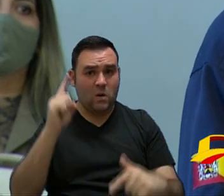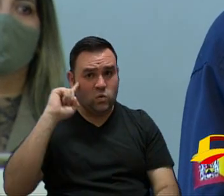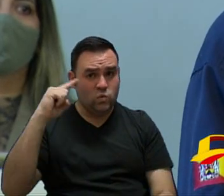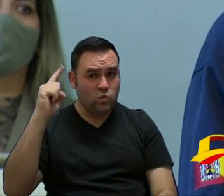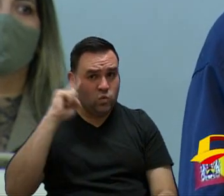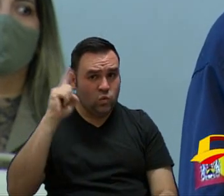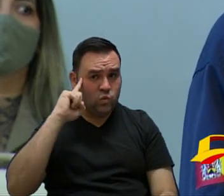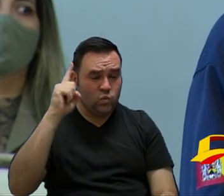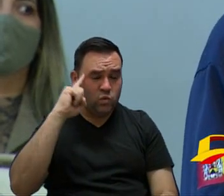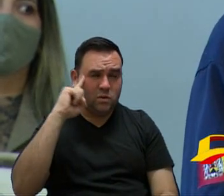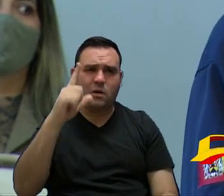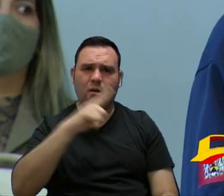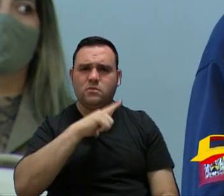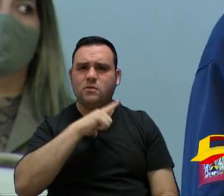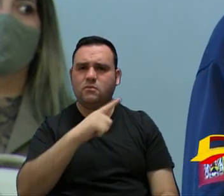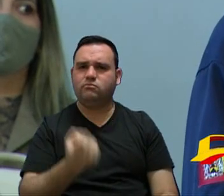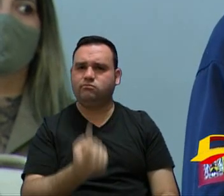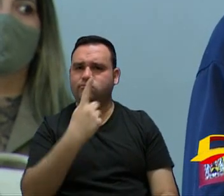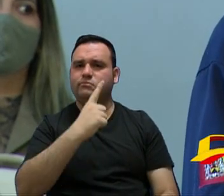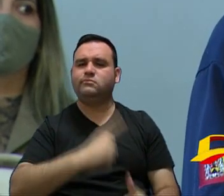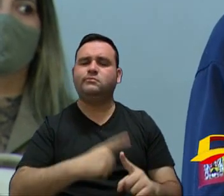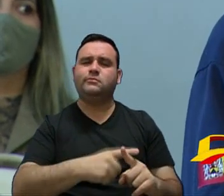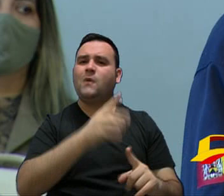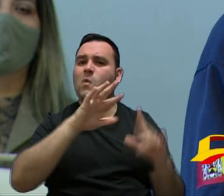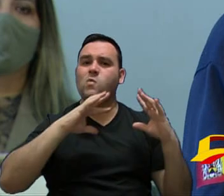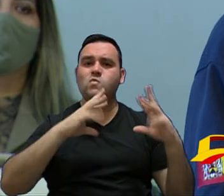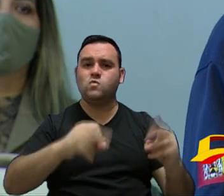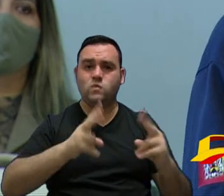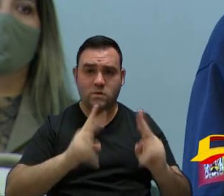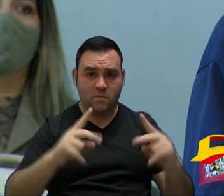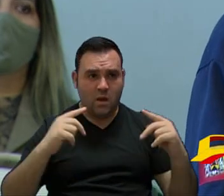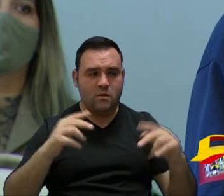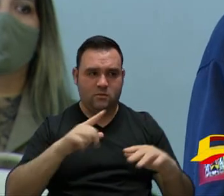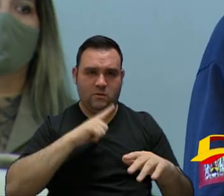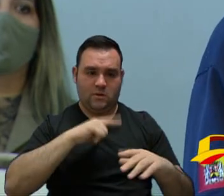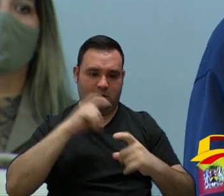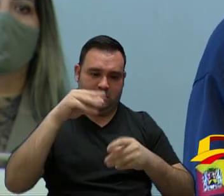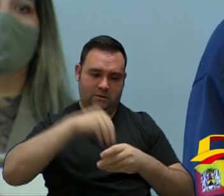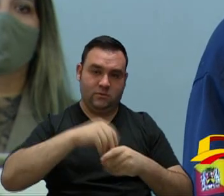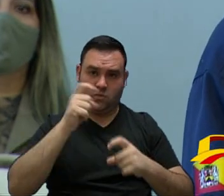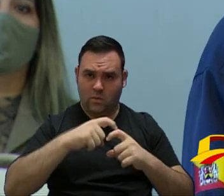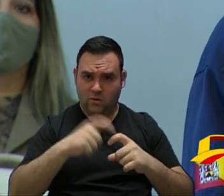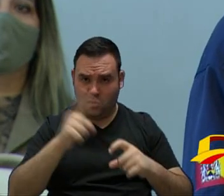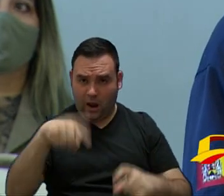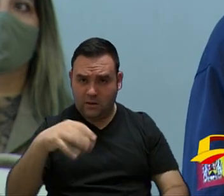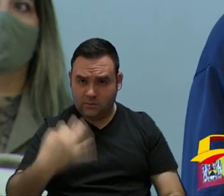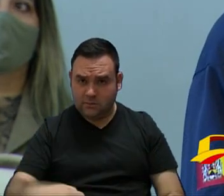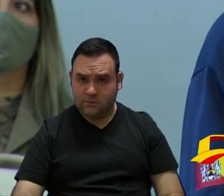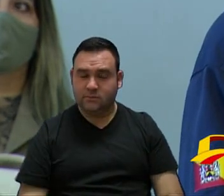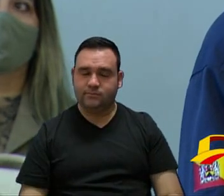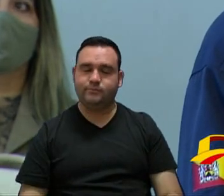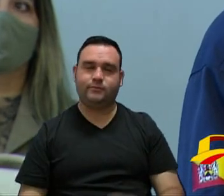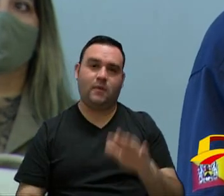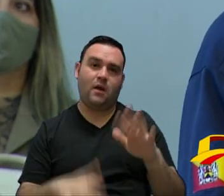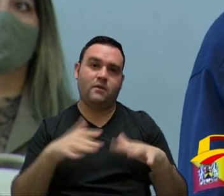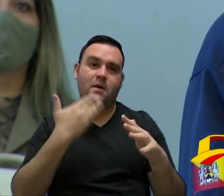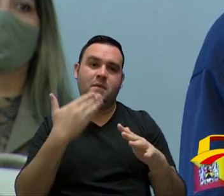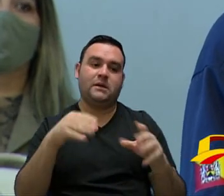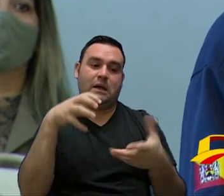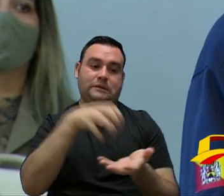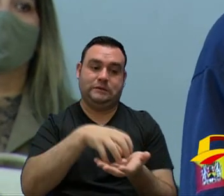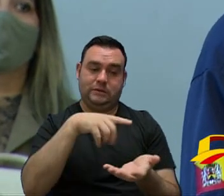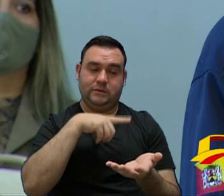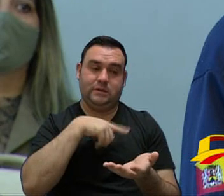todos os dias quase praticamente estão todas elas sempre circulando com o médico quando é solicitado para